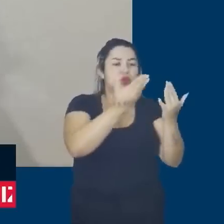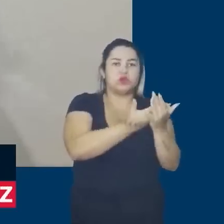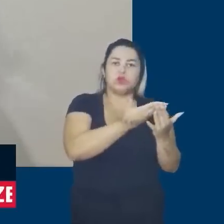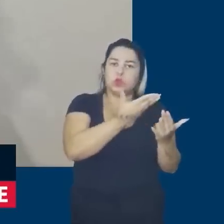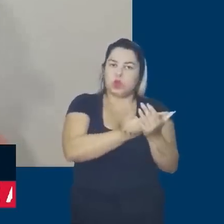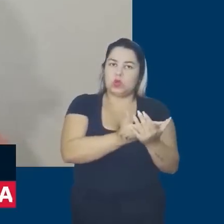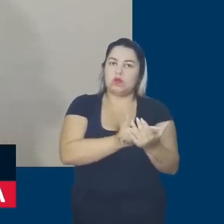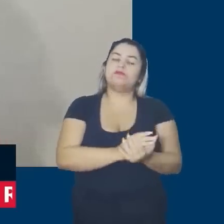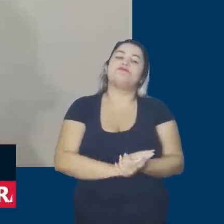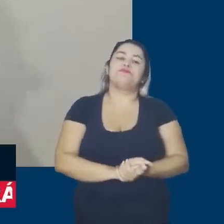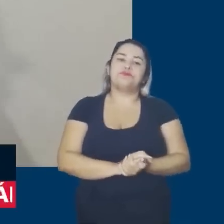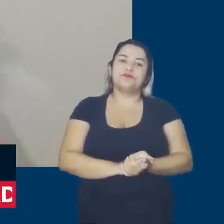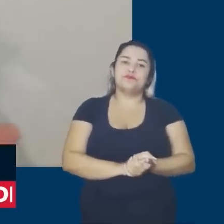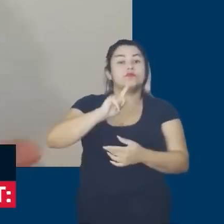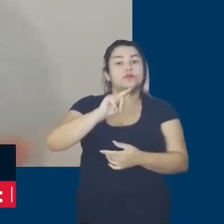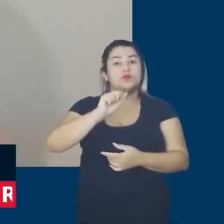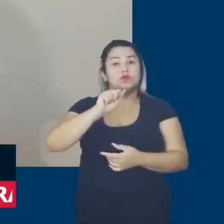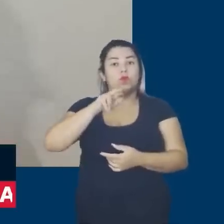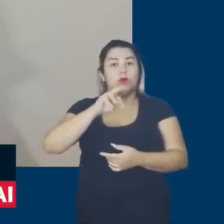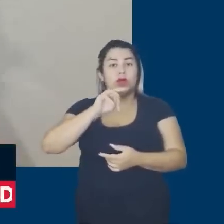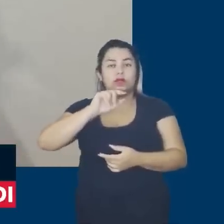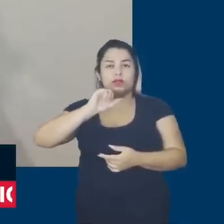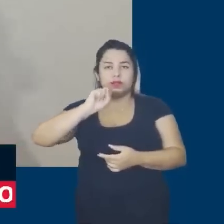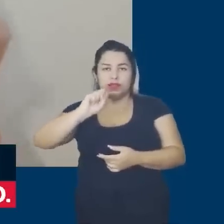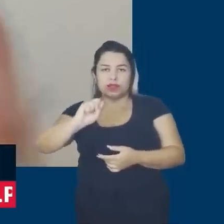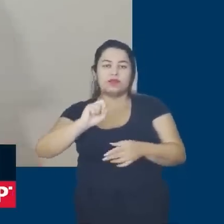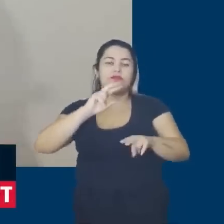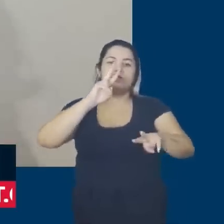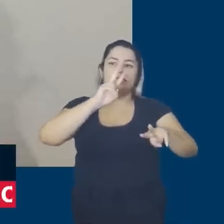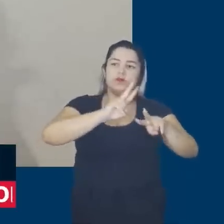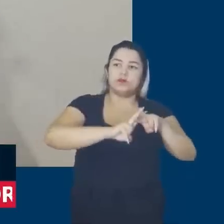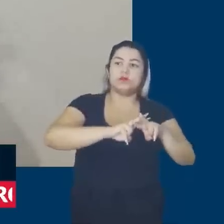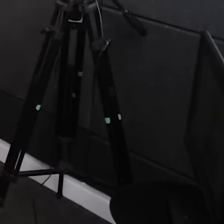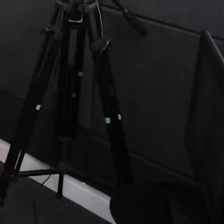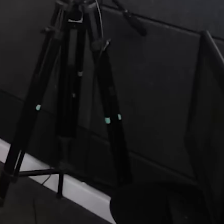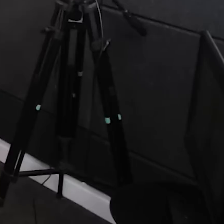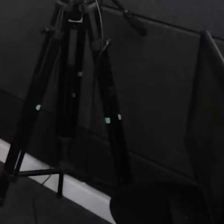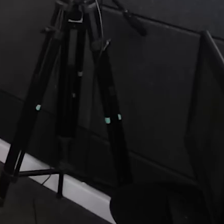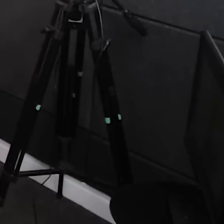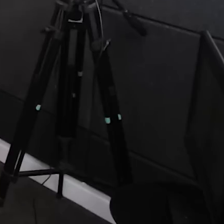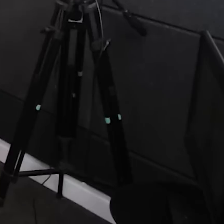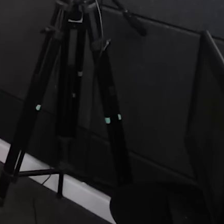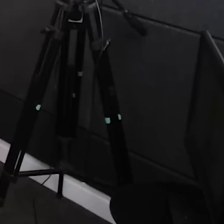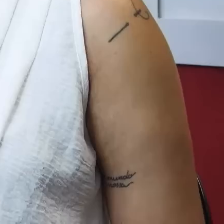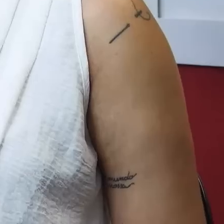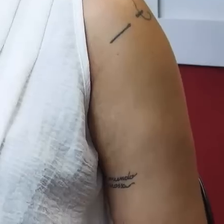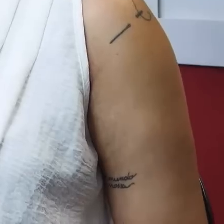também, em quartéis, em presídios, nas compras públicas.